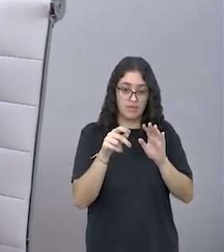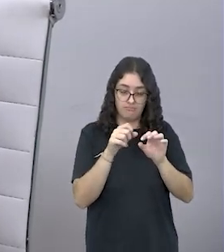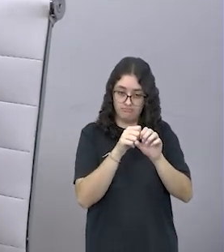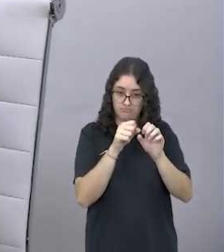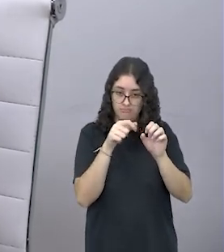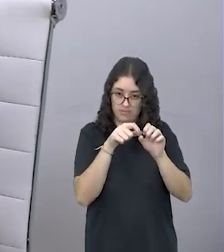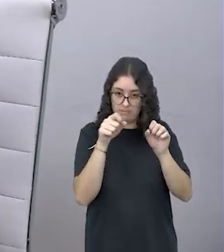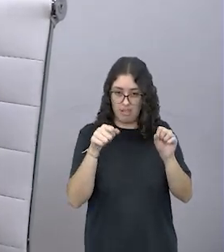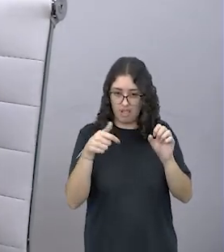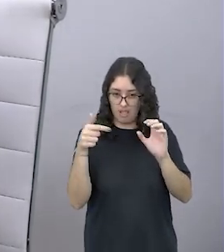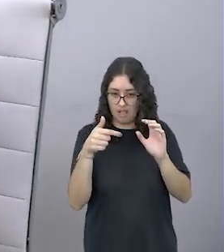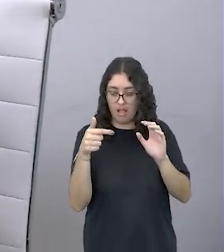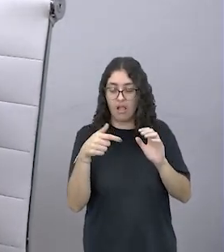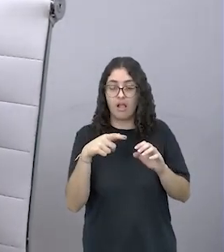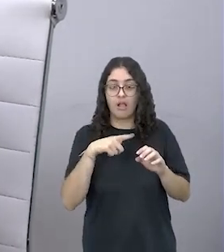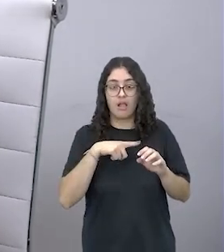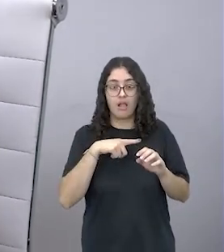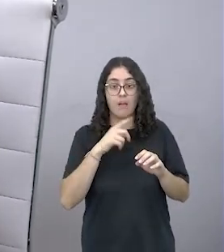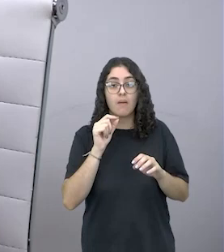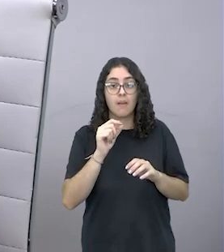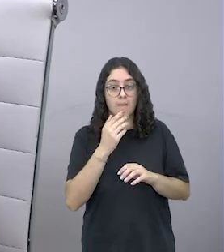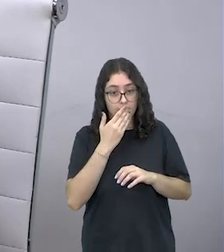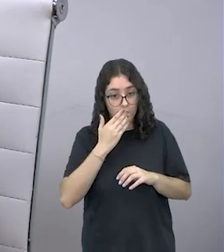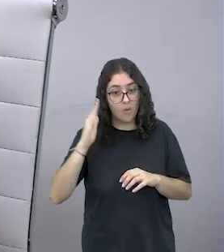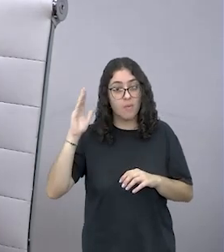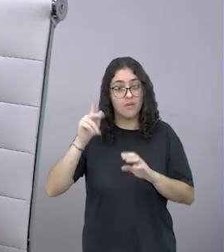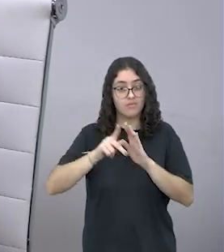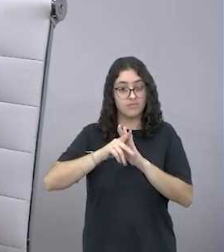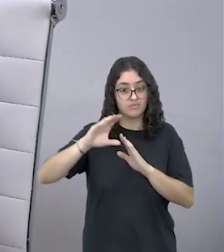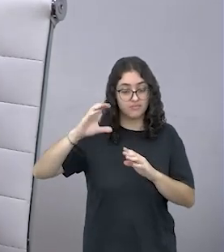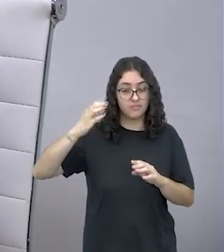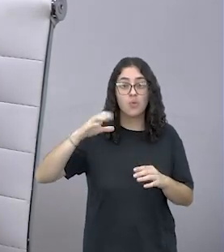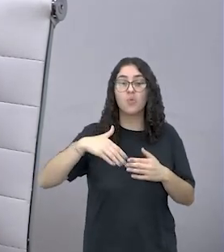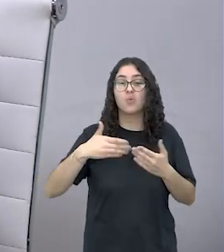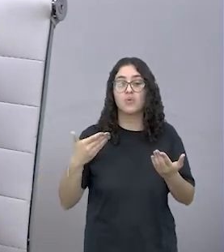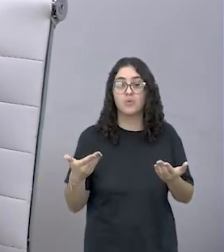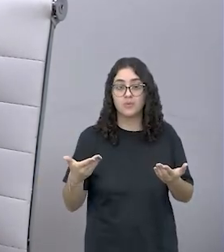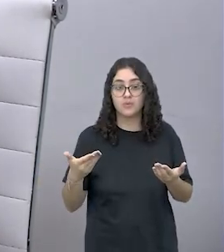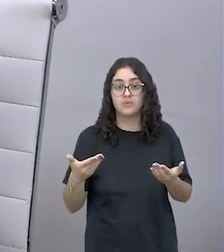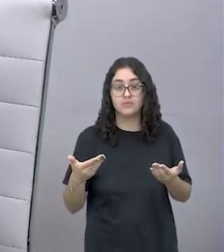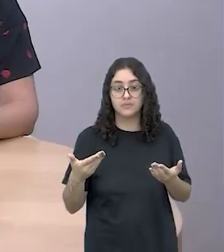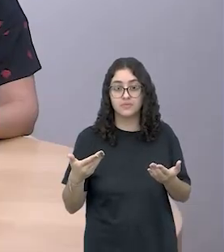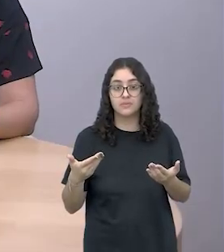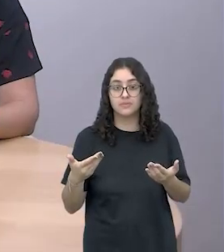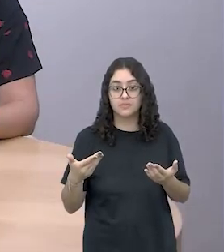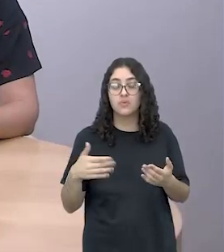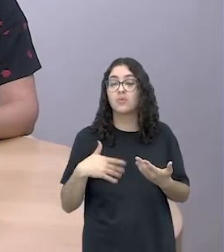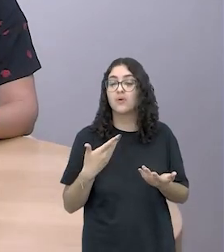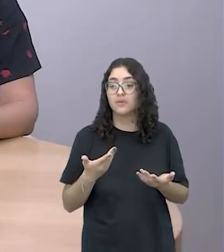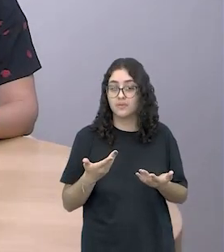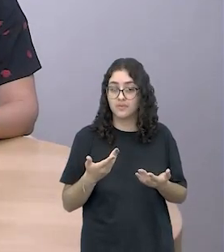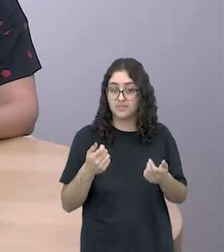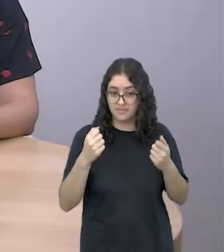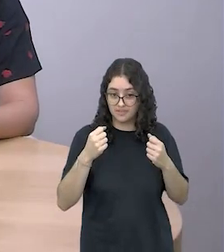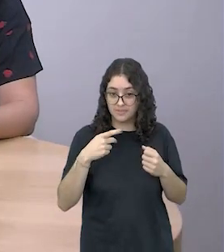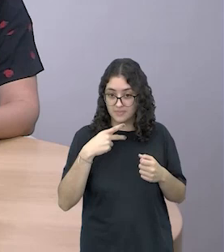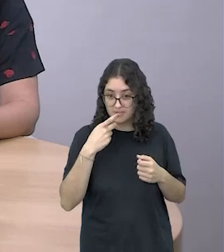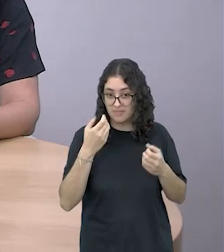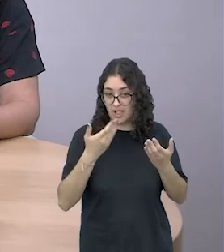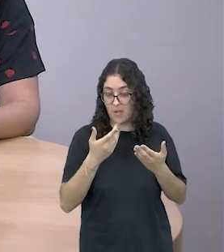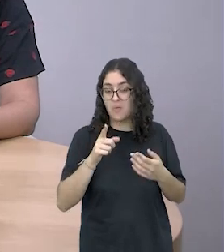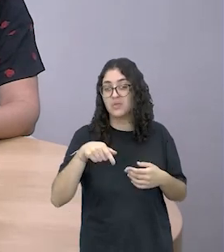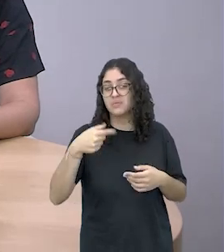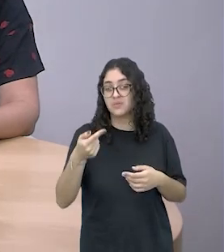é que os cientistas também têm uma promessa aí. Qual que é a promessa, Kimia? Qual será a promessa, hein? Podemos falar agora ou